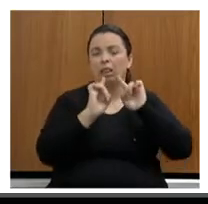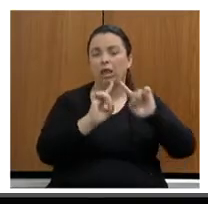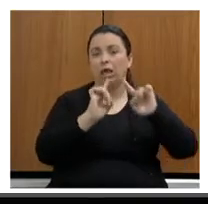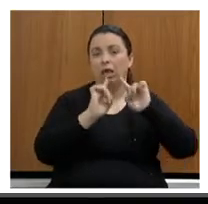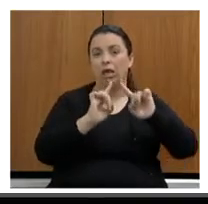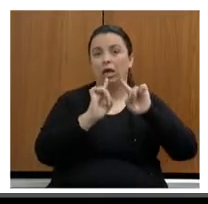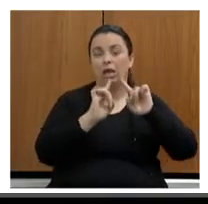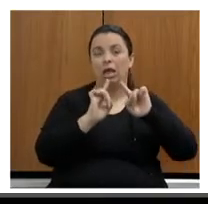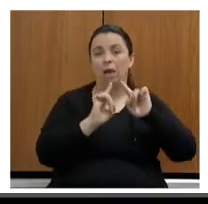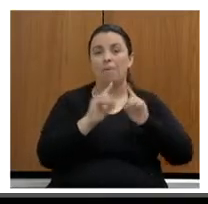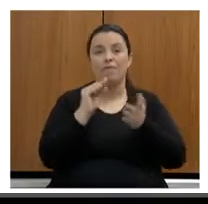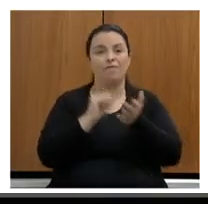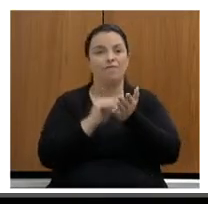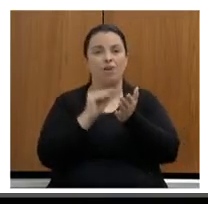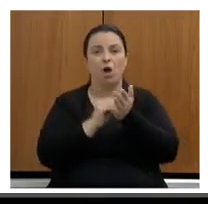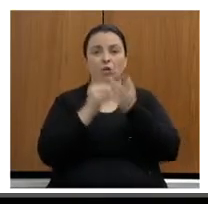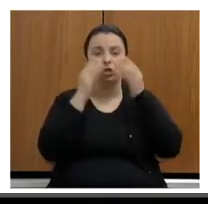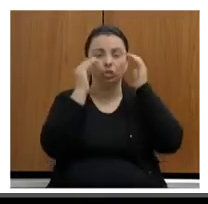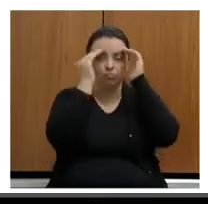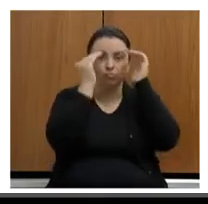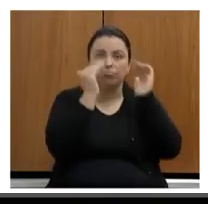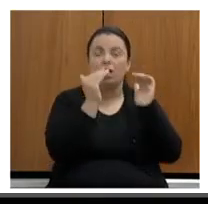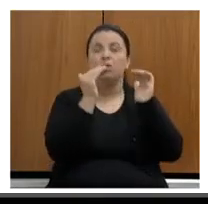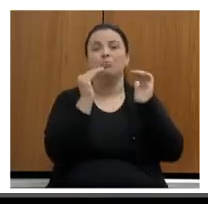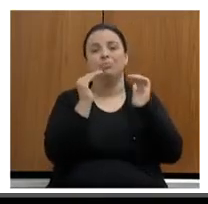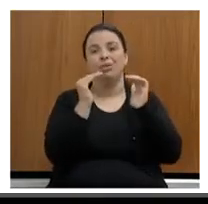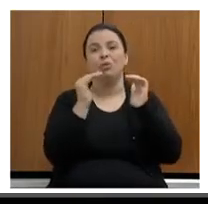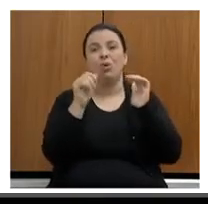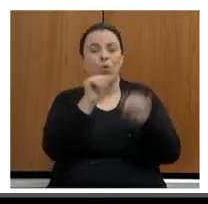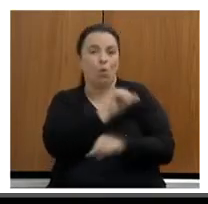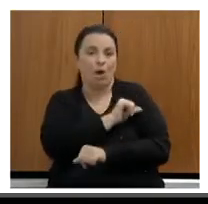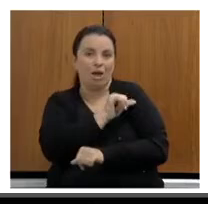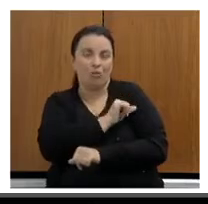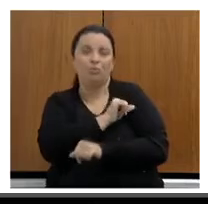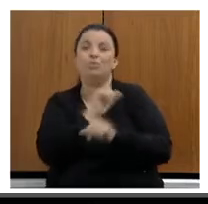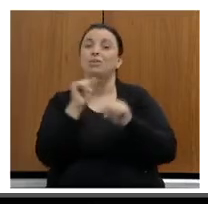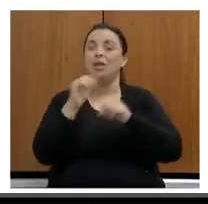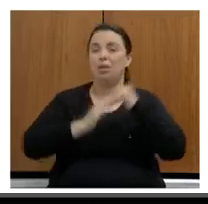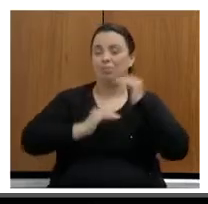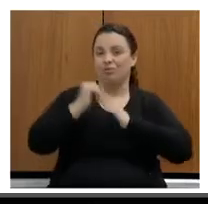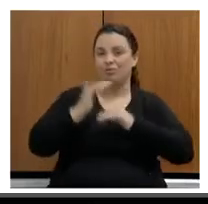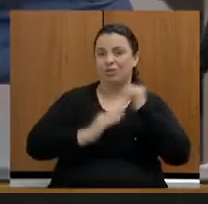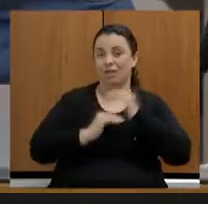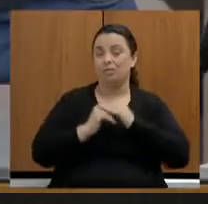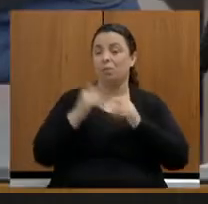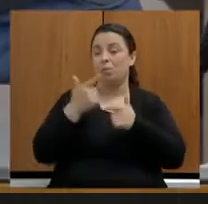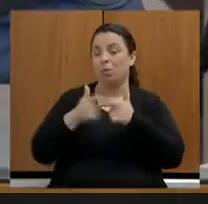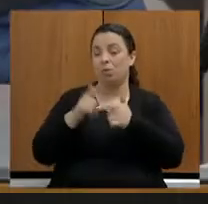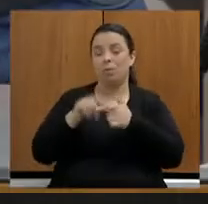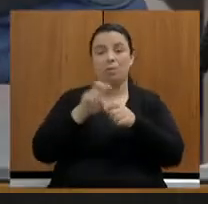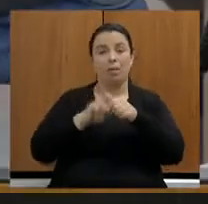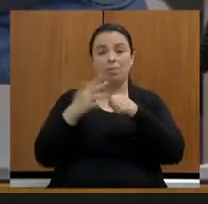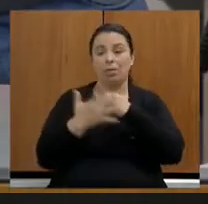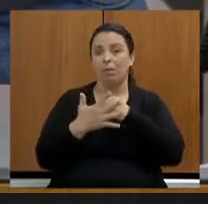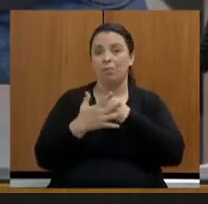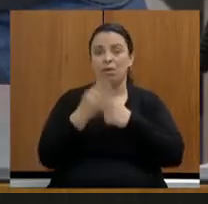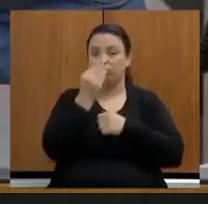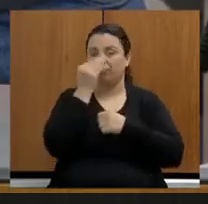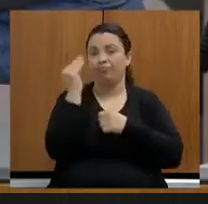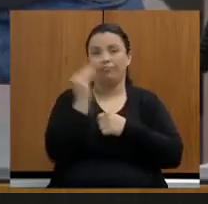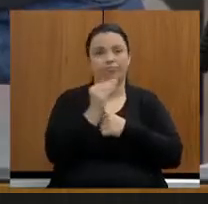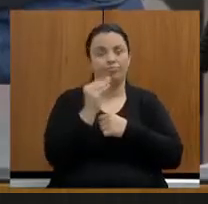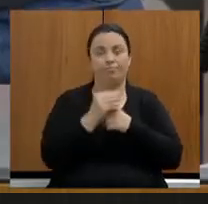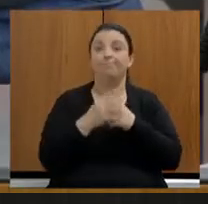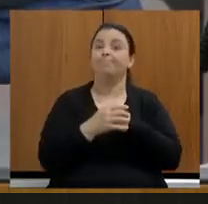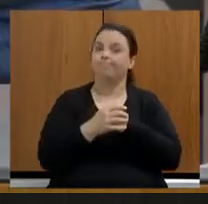na pandemia problemas históricos da educação não seriam enfrentados pode passar ainda como